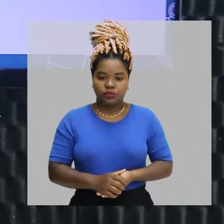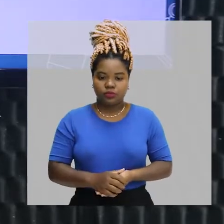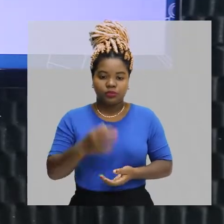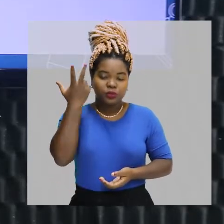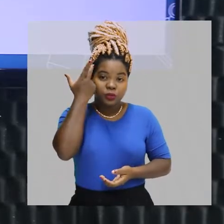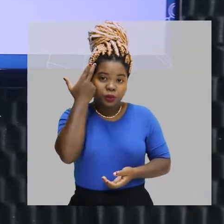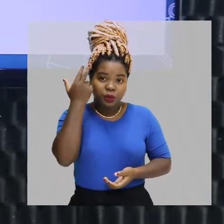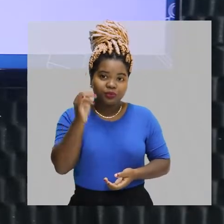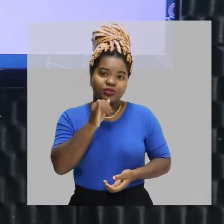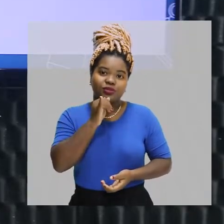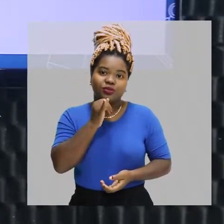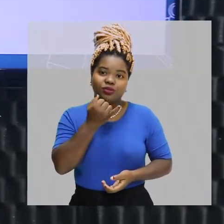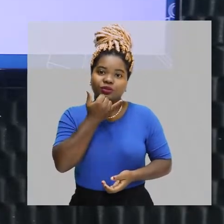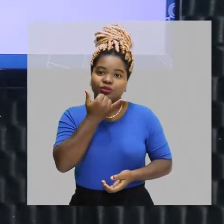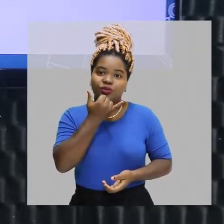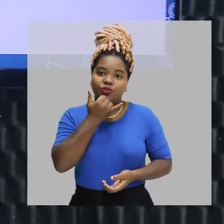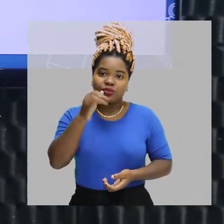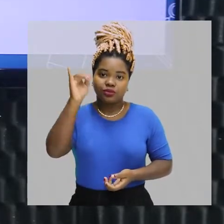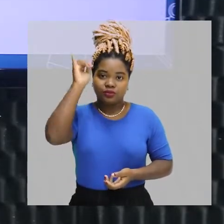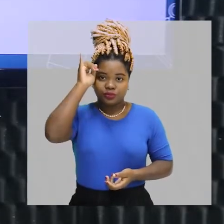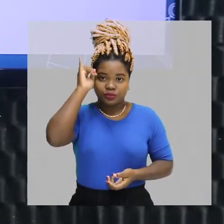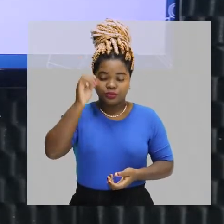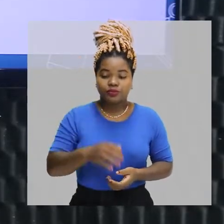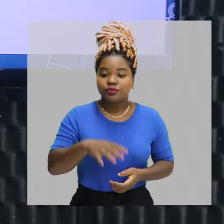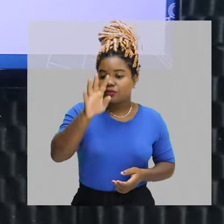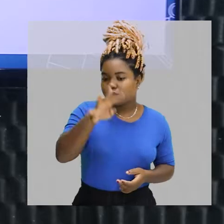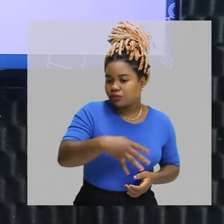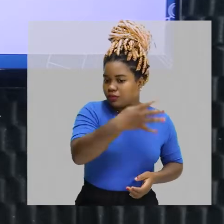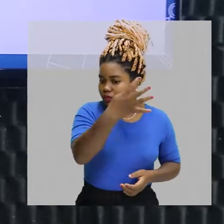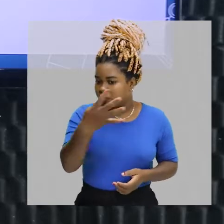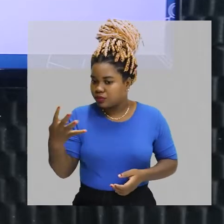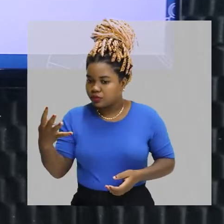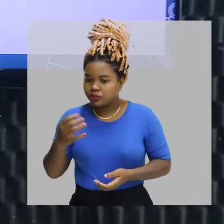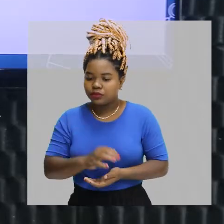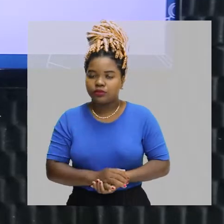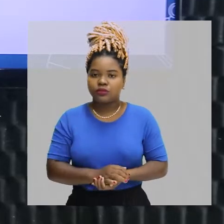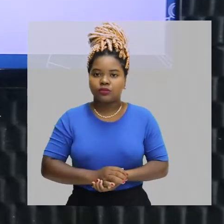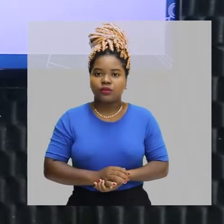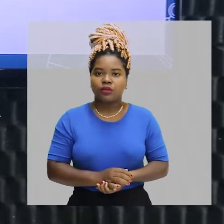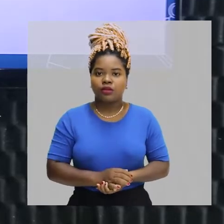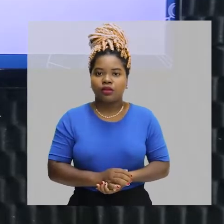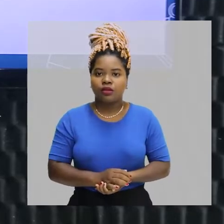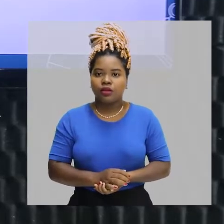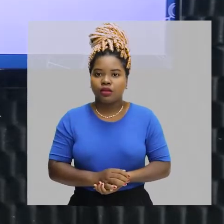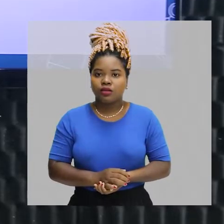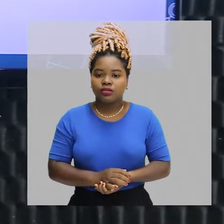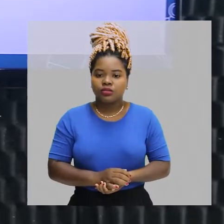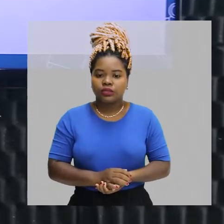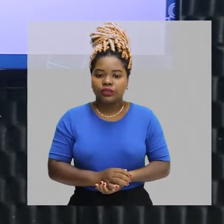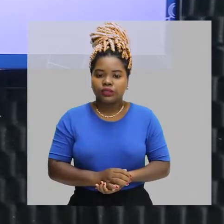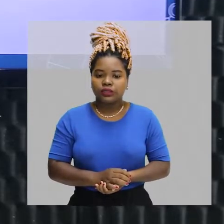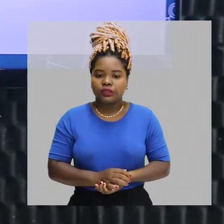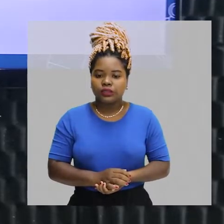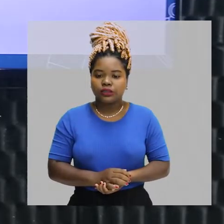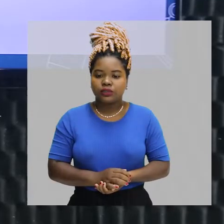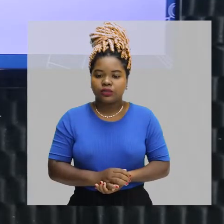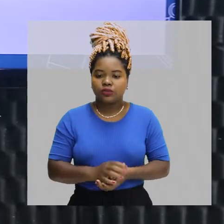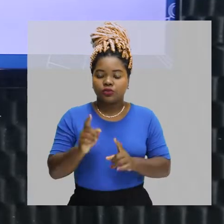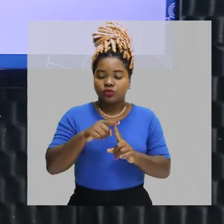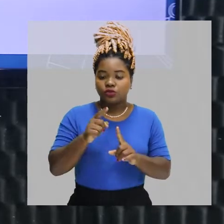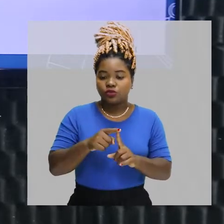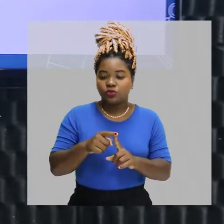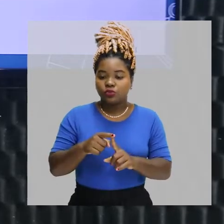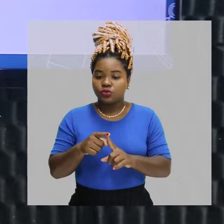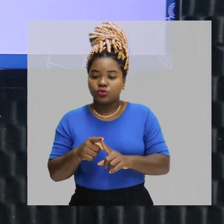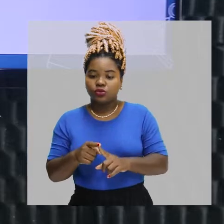modelo padrão, que é esta tabela que vai reunir essas partículas que são chamadas de partículas fundamentais,